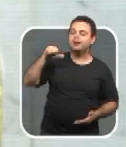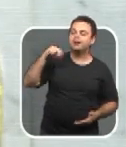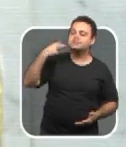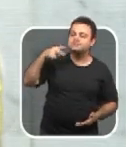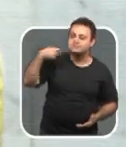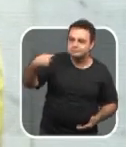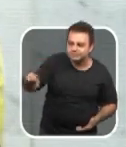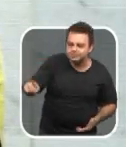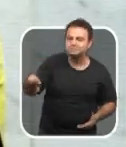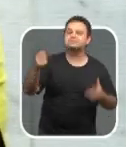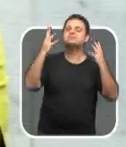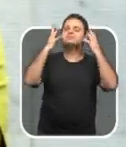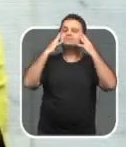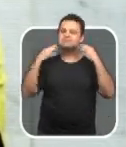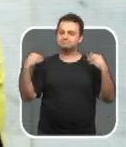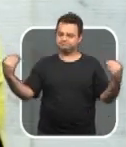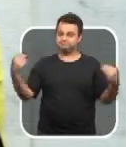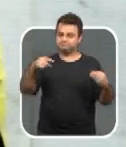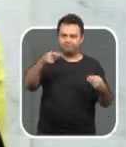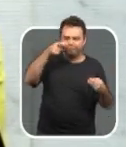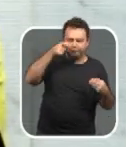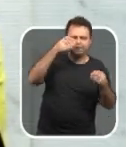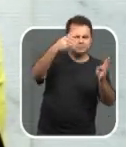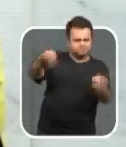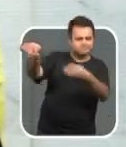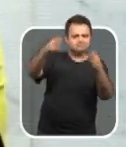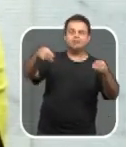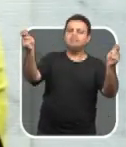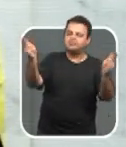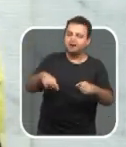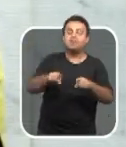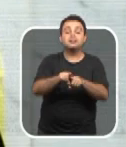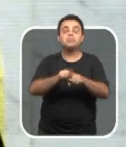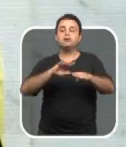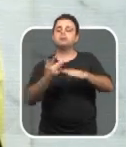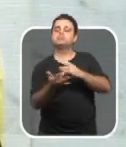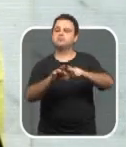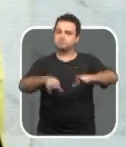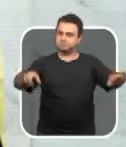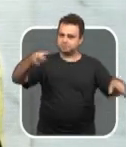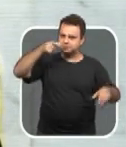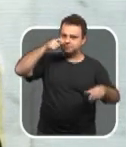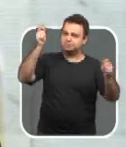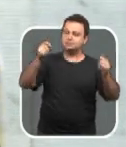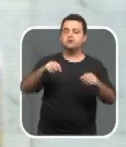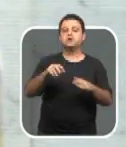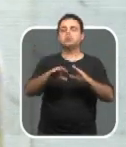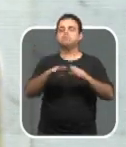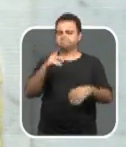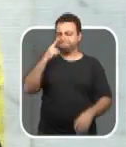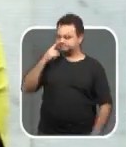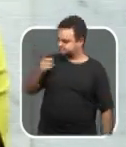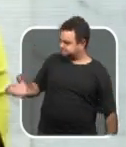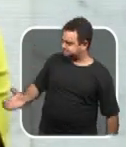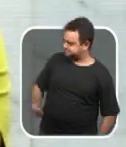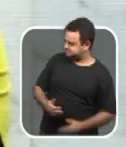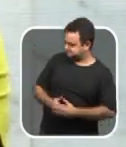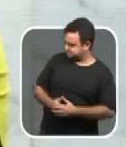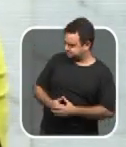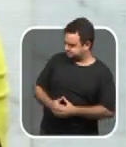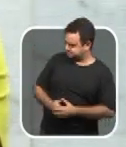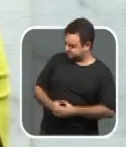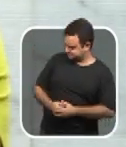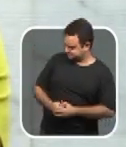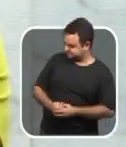Karina Caroline e você acompanha esse programa durante a nossa programação e também nas nossas redes sociais, no nosso canal no YouTube, no nosso